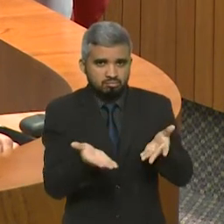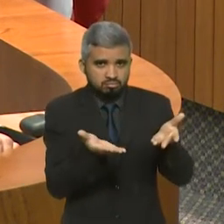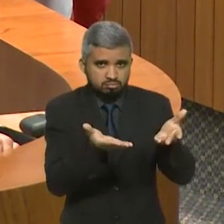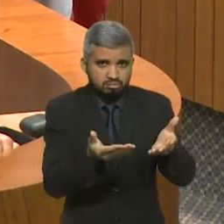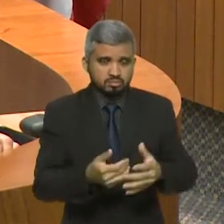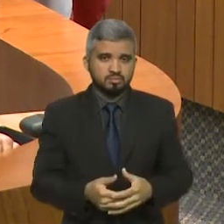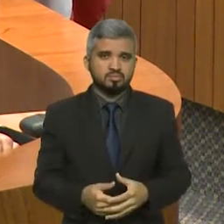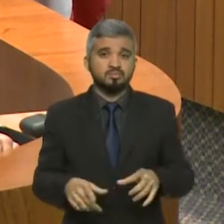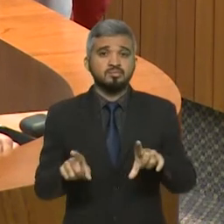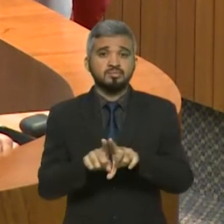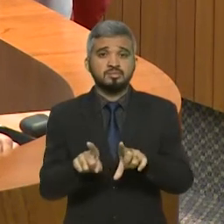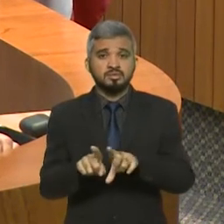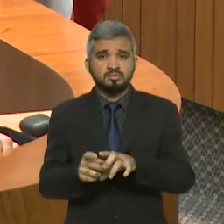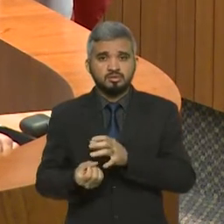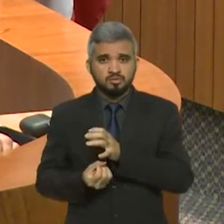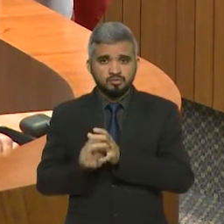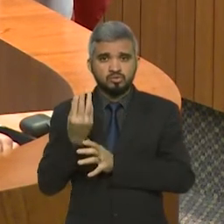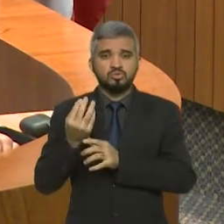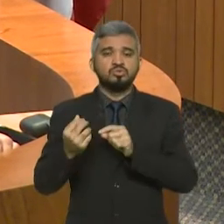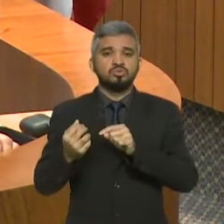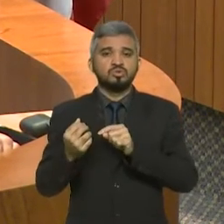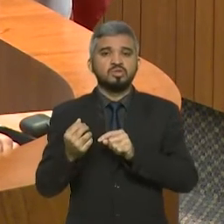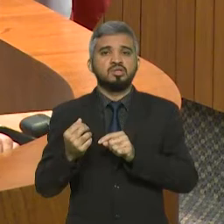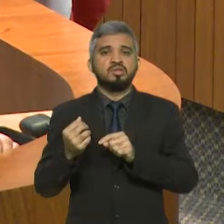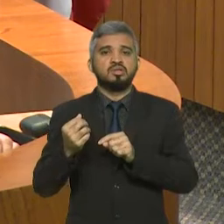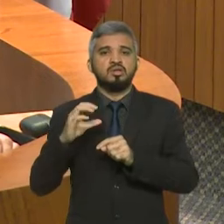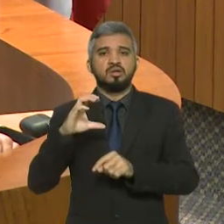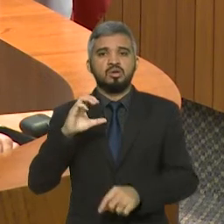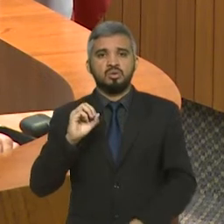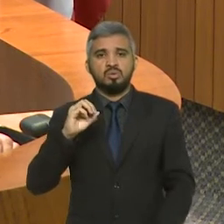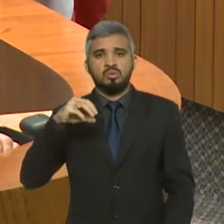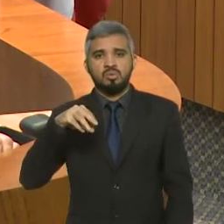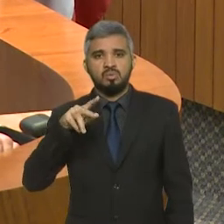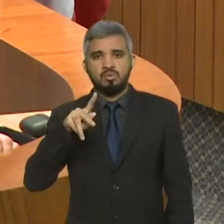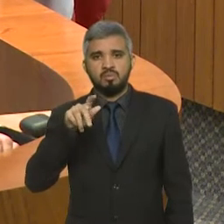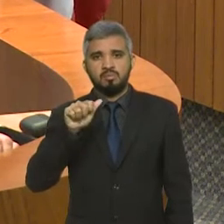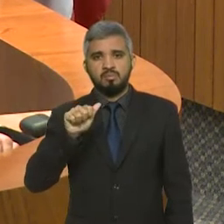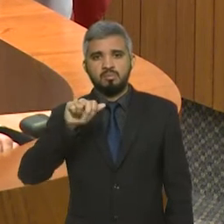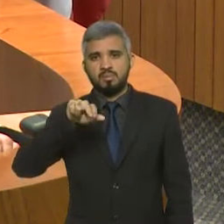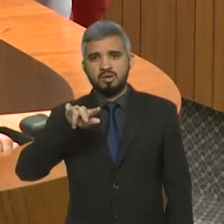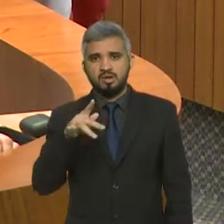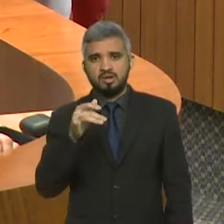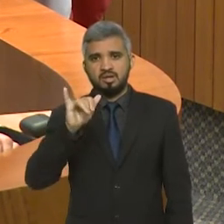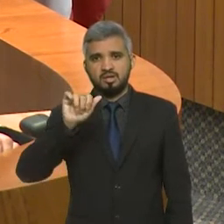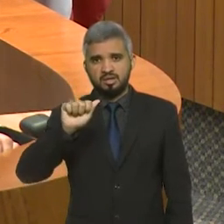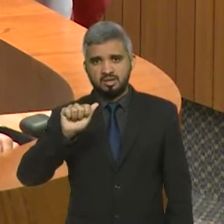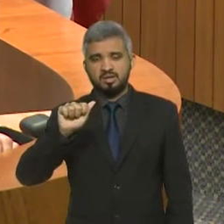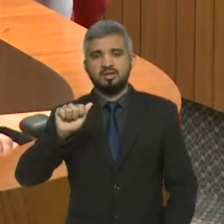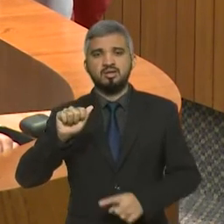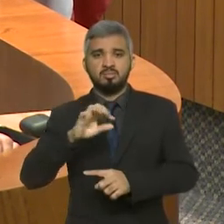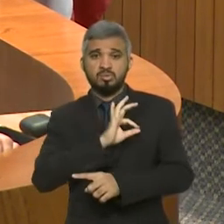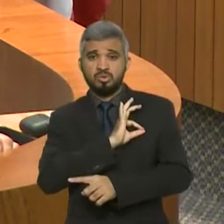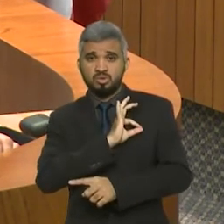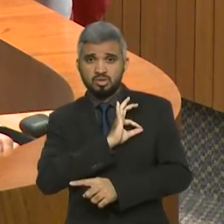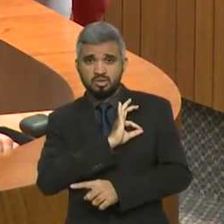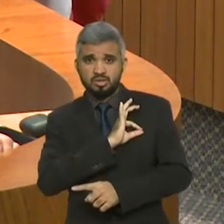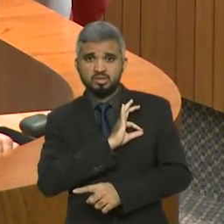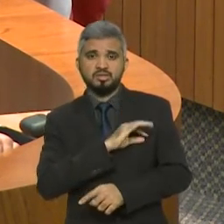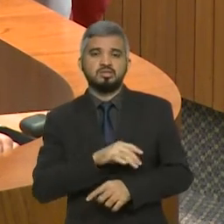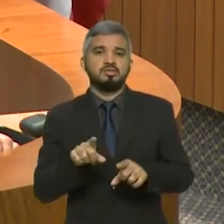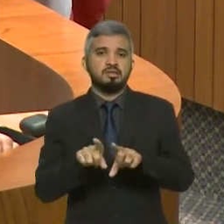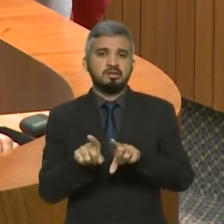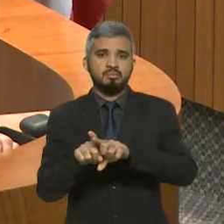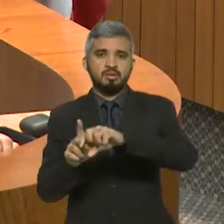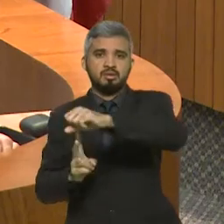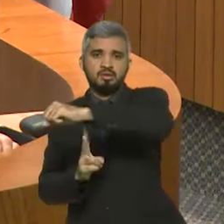Trouxe a companhia independente para o município de Pedreiras, asfaltou várias ruas da cidade, pontes de